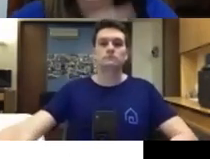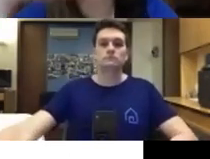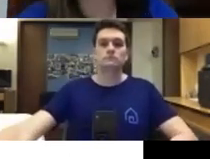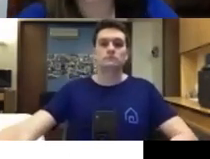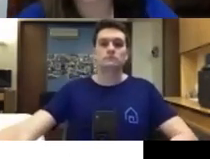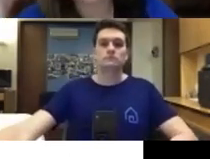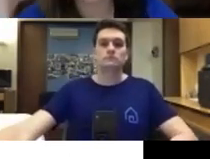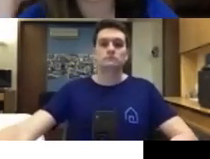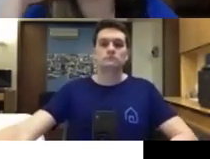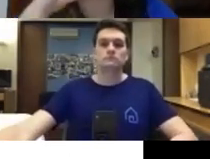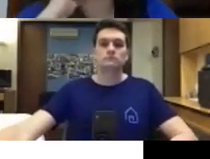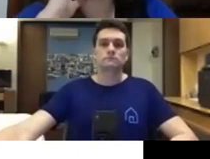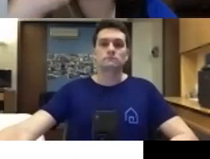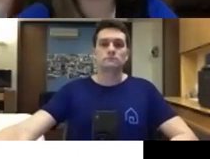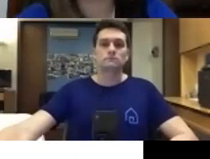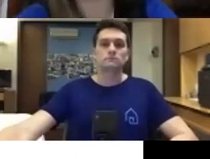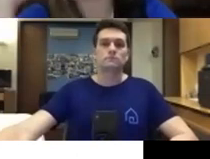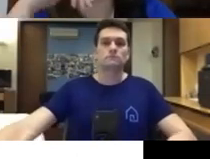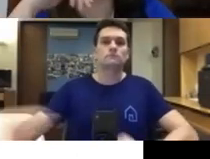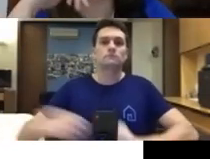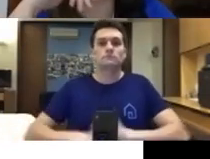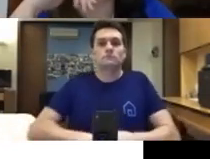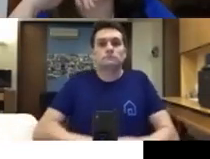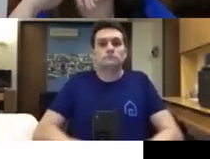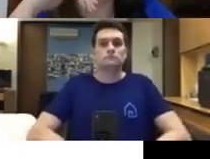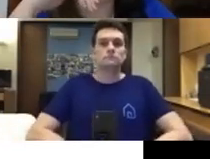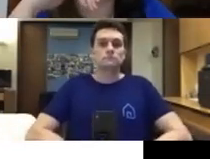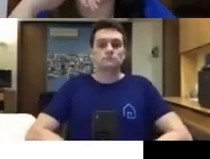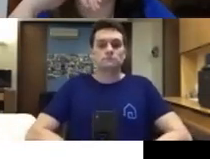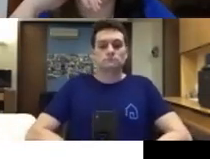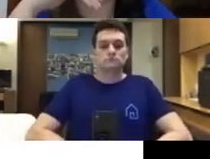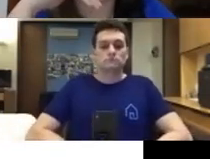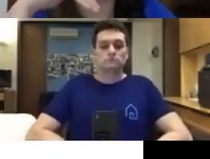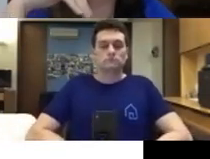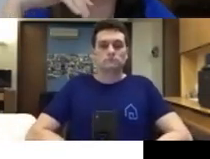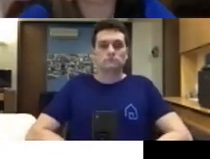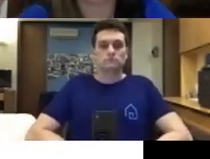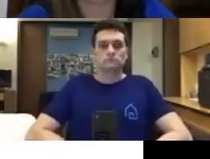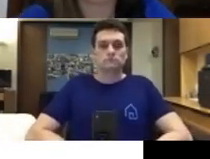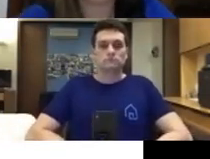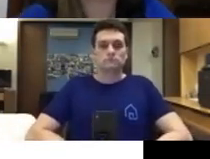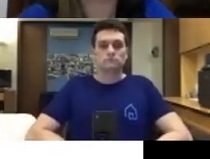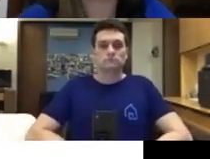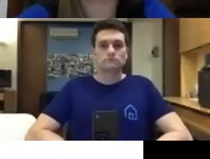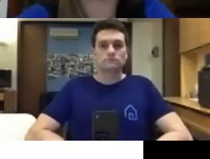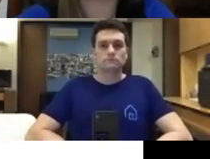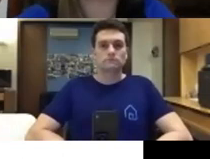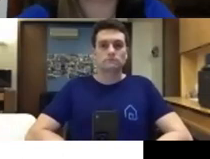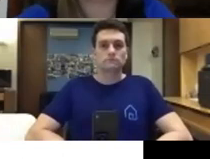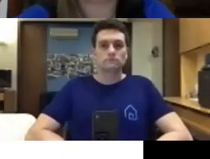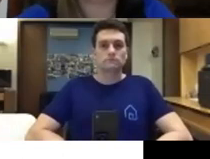E tudo isso que acontece a nível macro, né, no concreto, ele pode ser explicado pelas mudanças que acontecem na